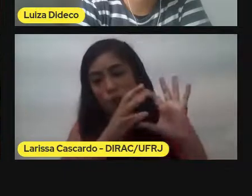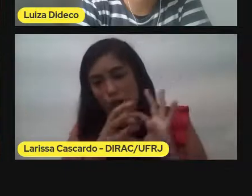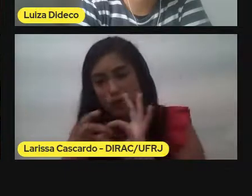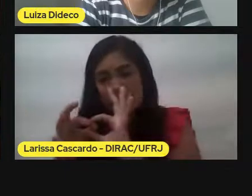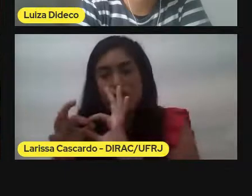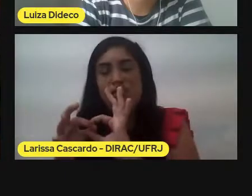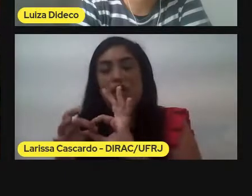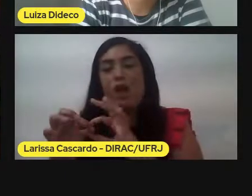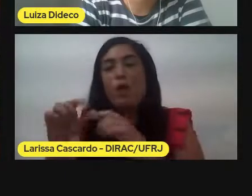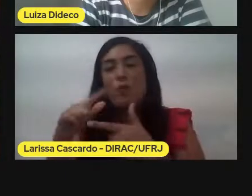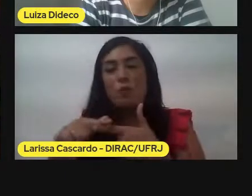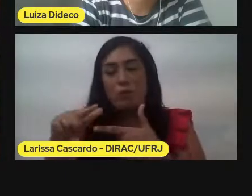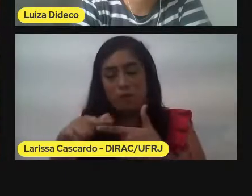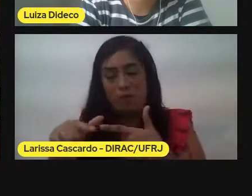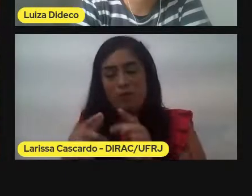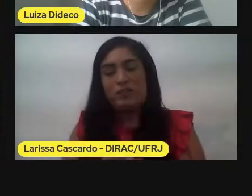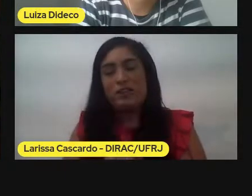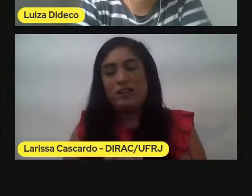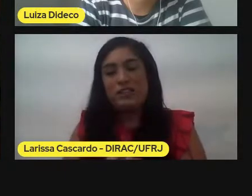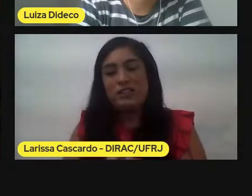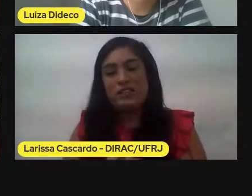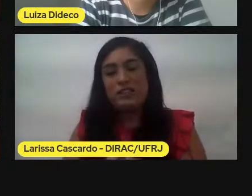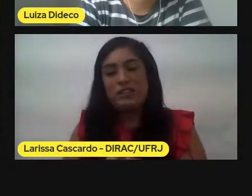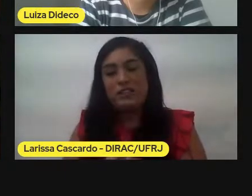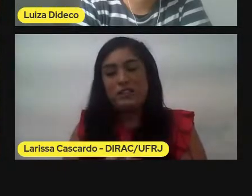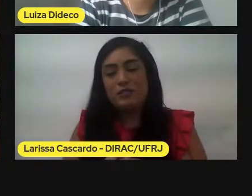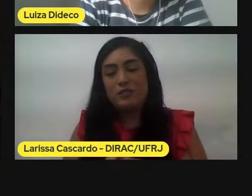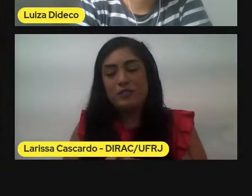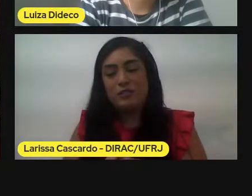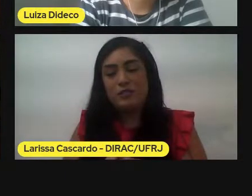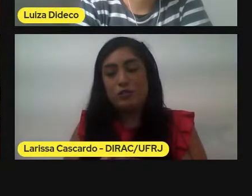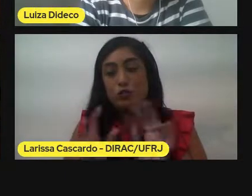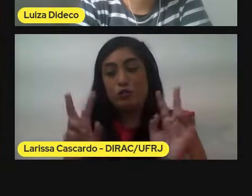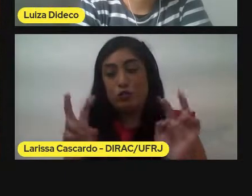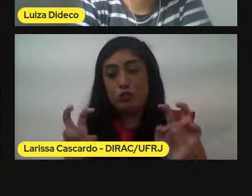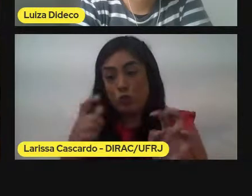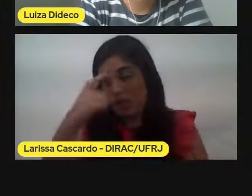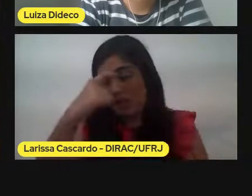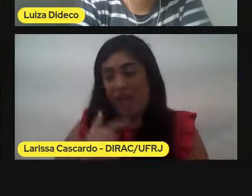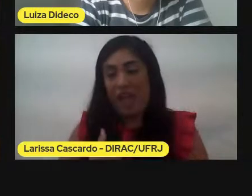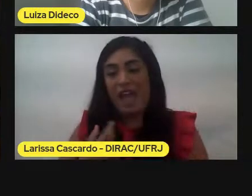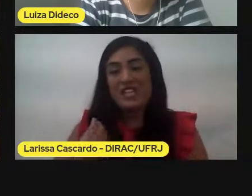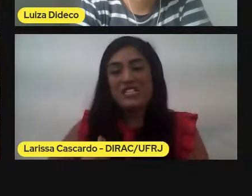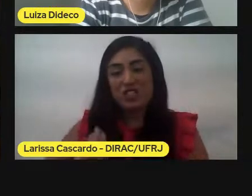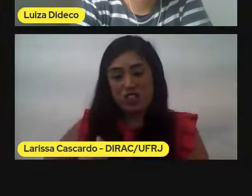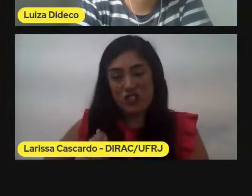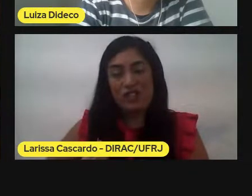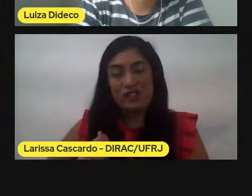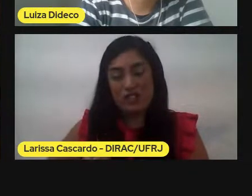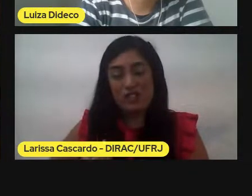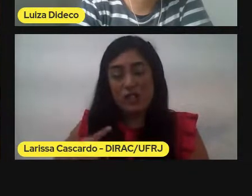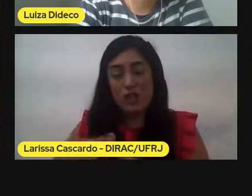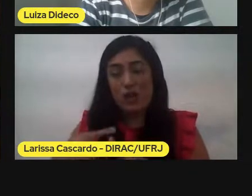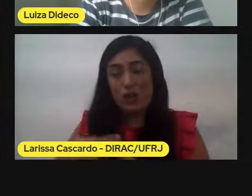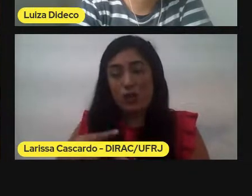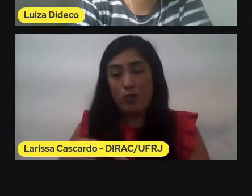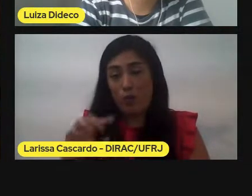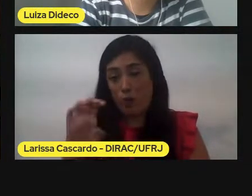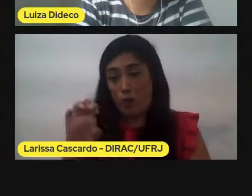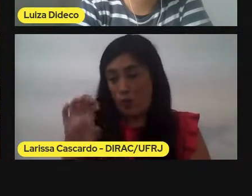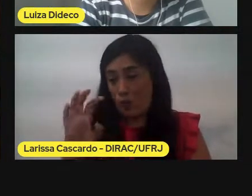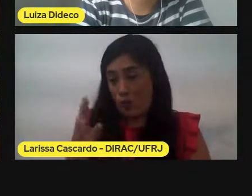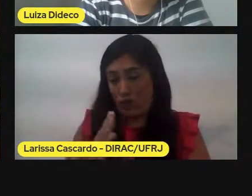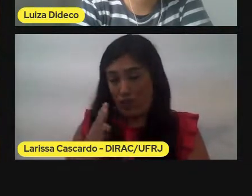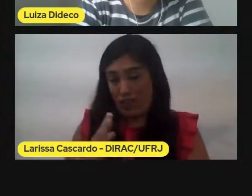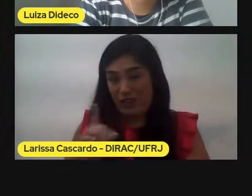problema do ponto de vista existencial. Quer dizer, o tédio pressupõe esse elemento de autorreflexão